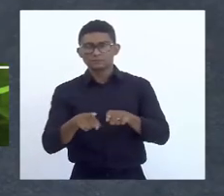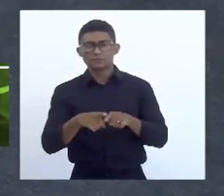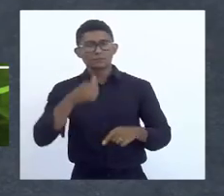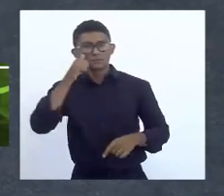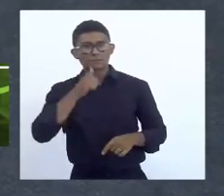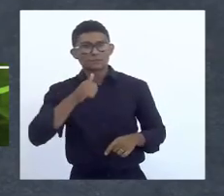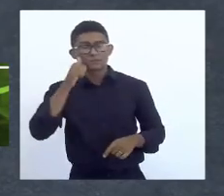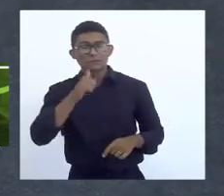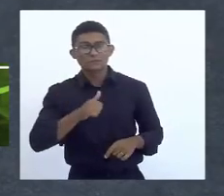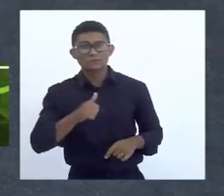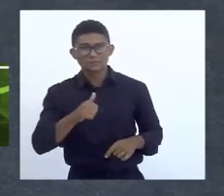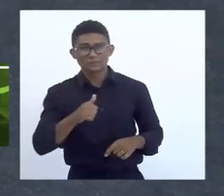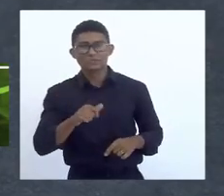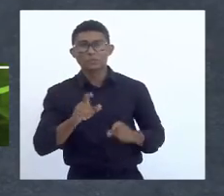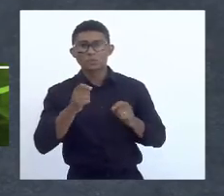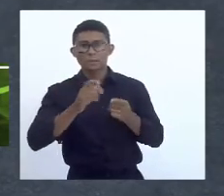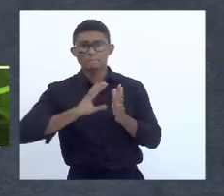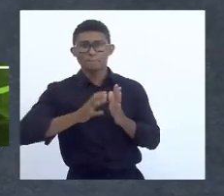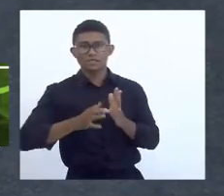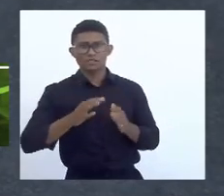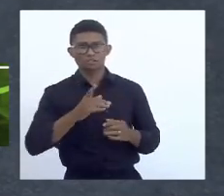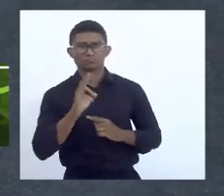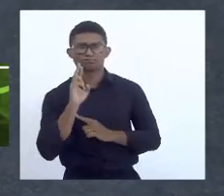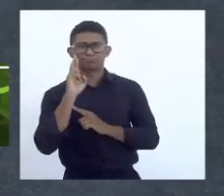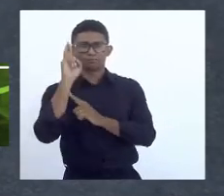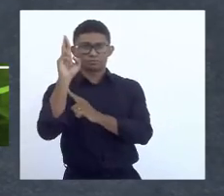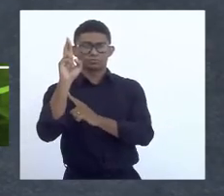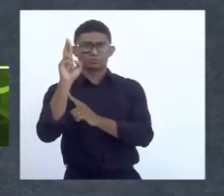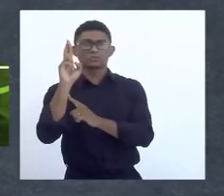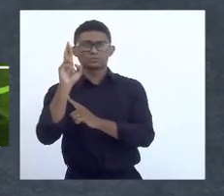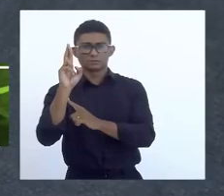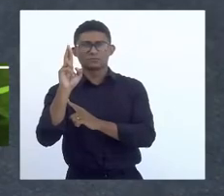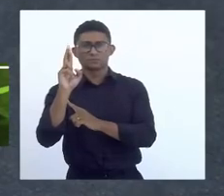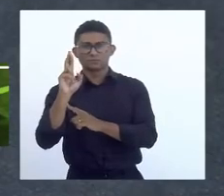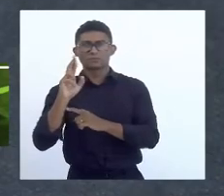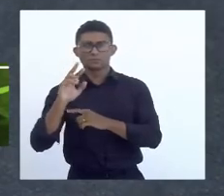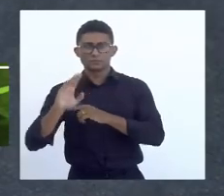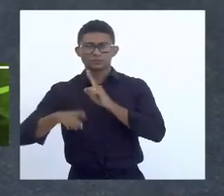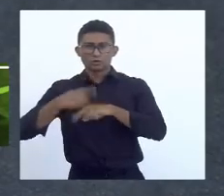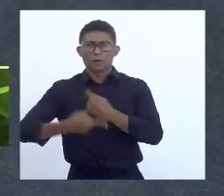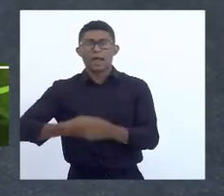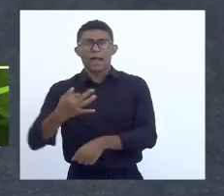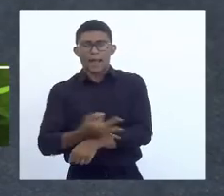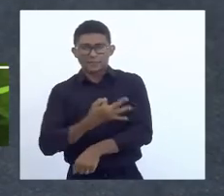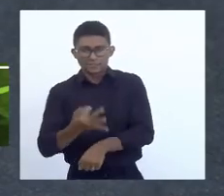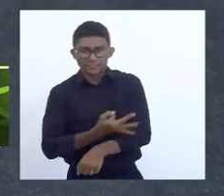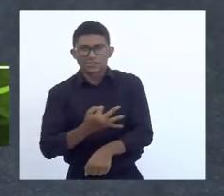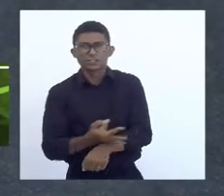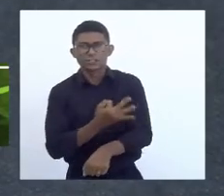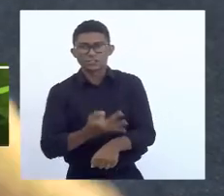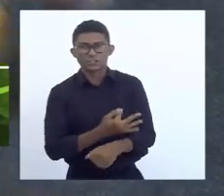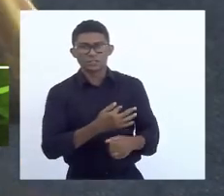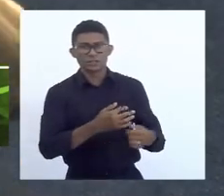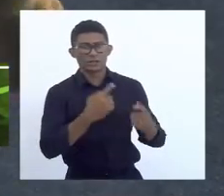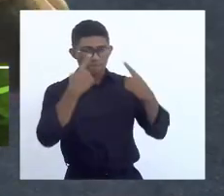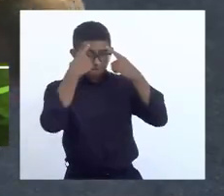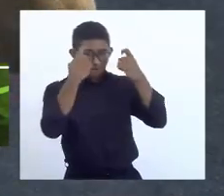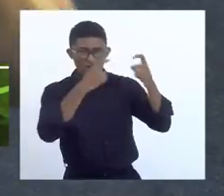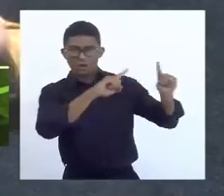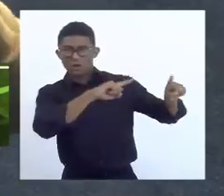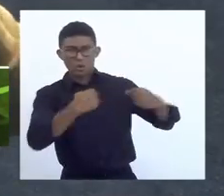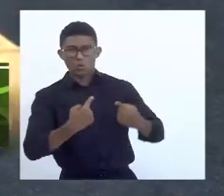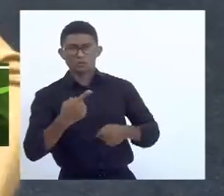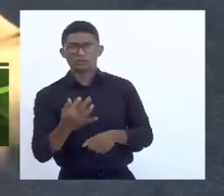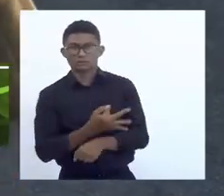das mulheres nas direções de partido e garantir e resistir à violência política de gênero, que faz